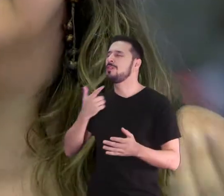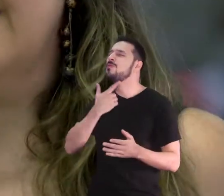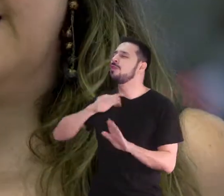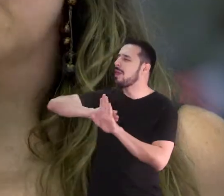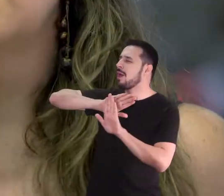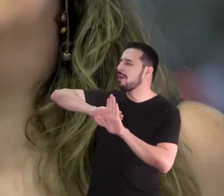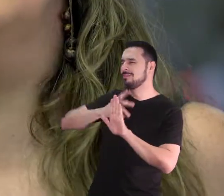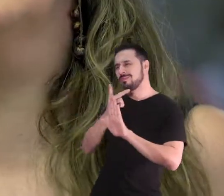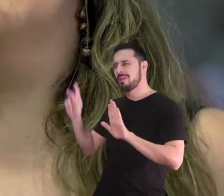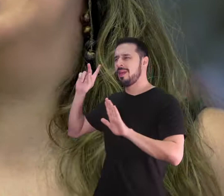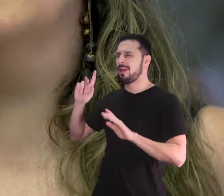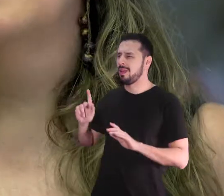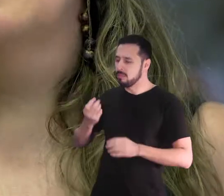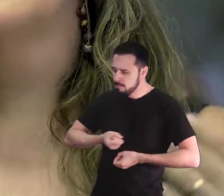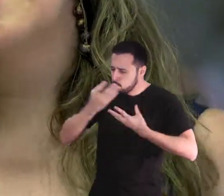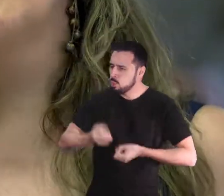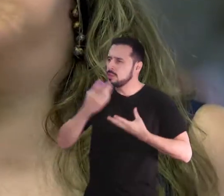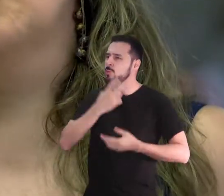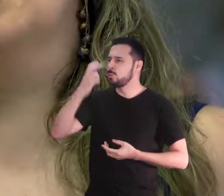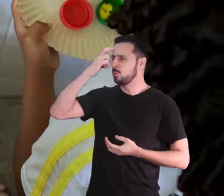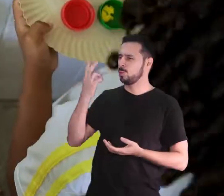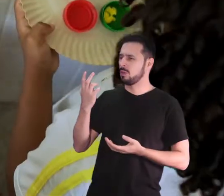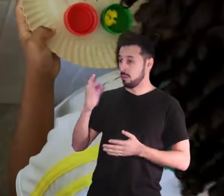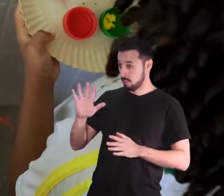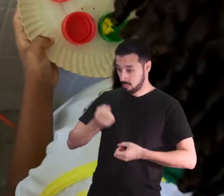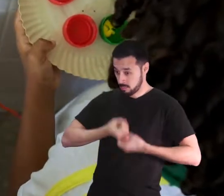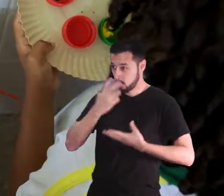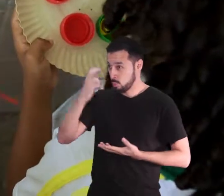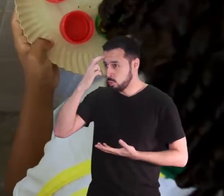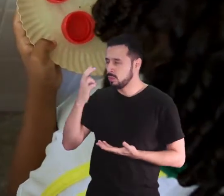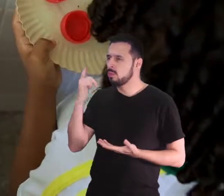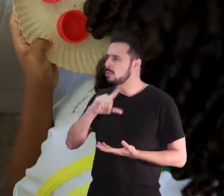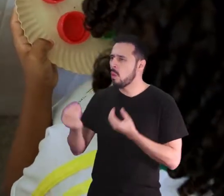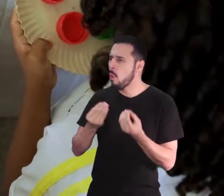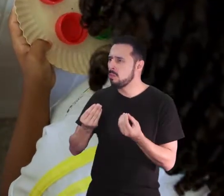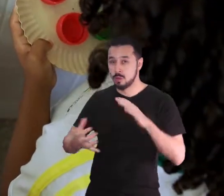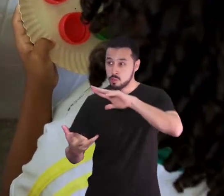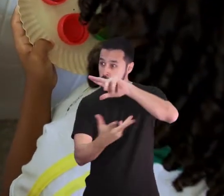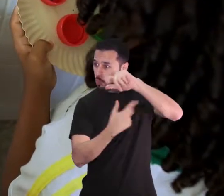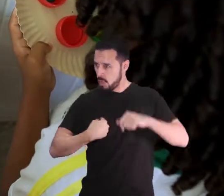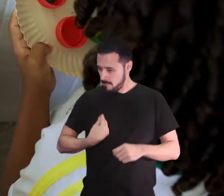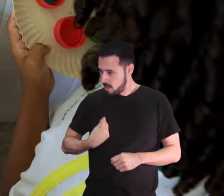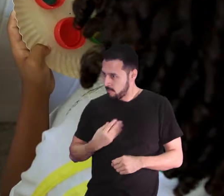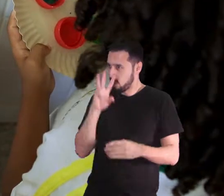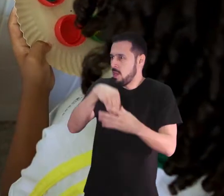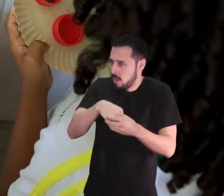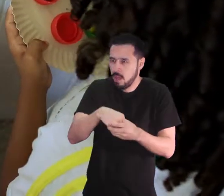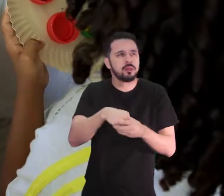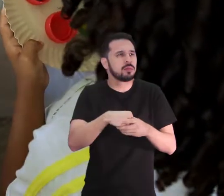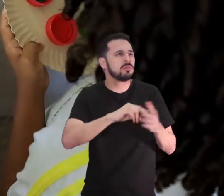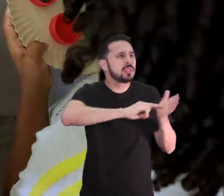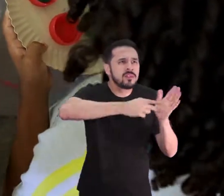sua intensidade e também ser produtora de cultura, porque eu só consigo produzir culturas, dar um significado a